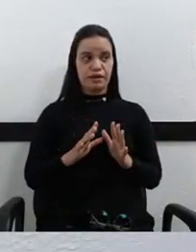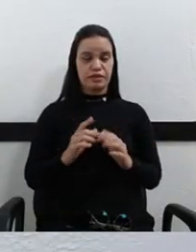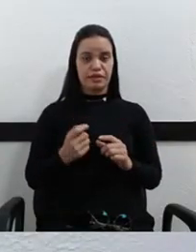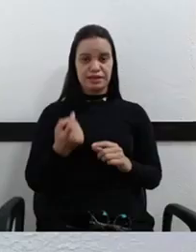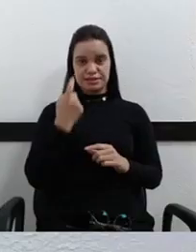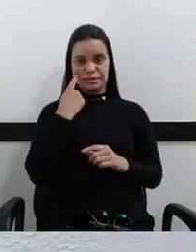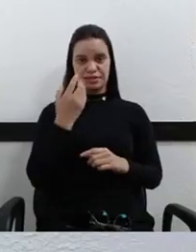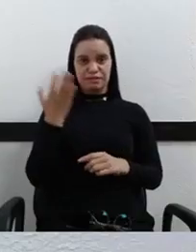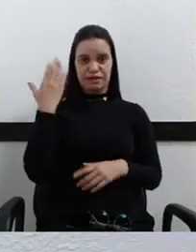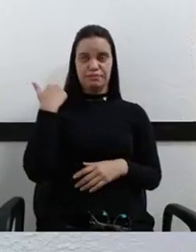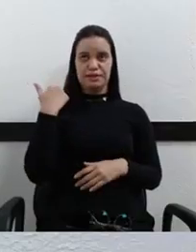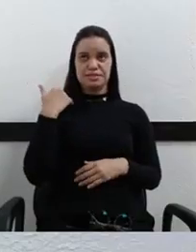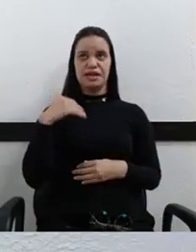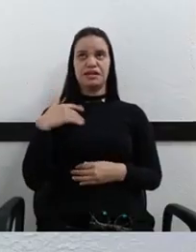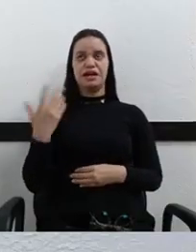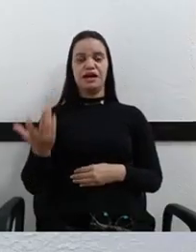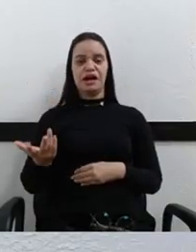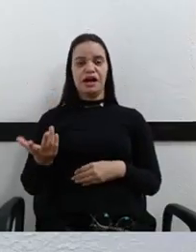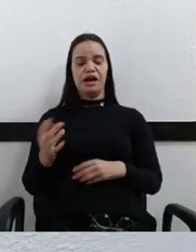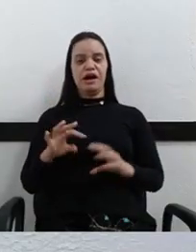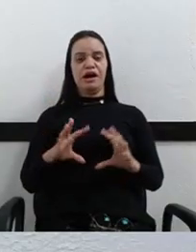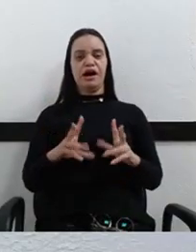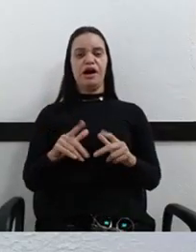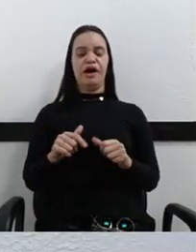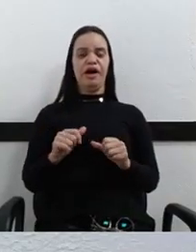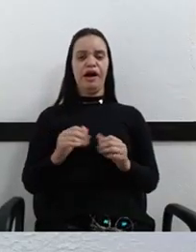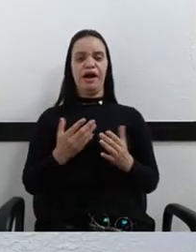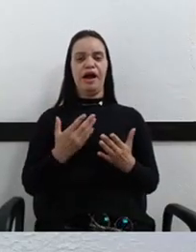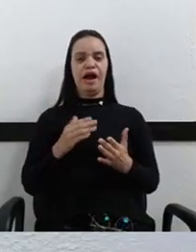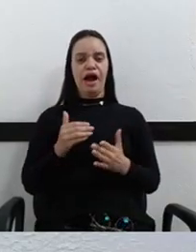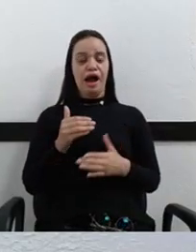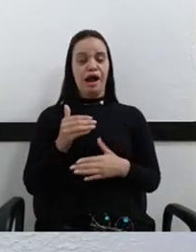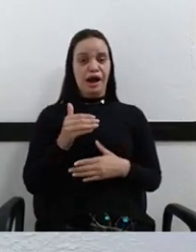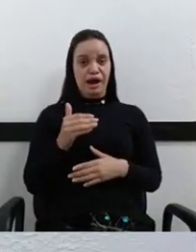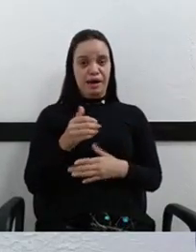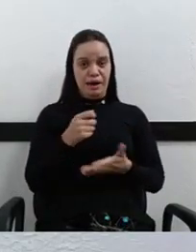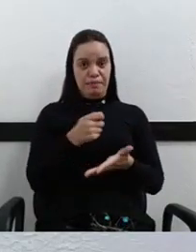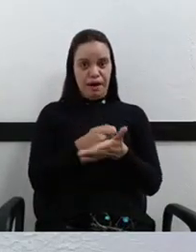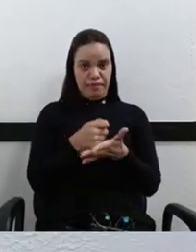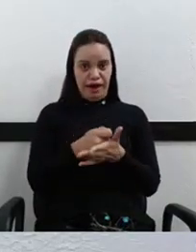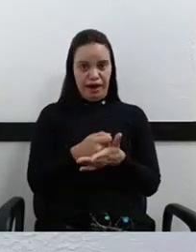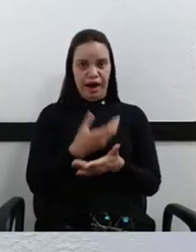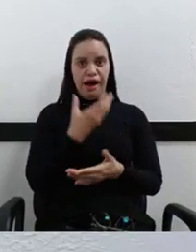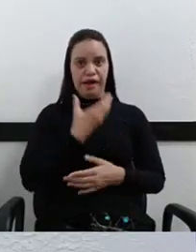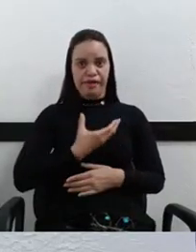sexta-feira passada, então aquilo que a gente tem de previsão de pagamento para este ano, que no